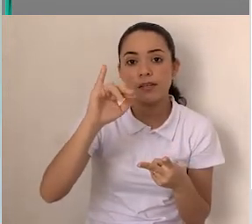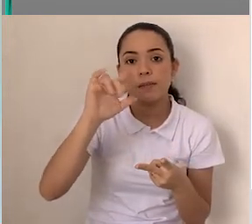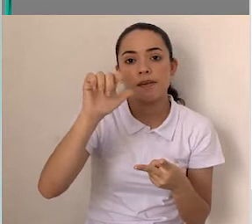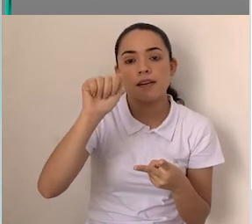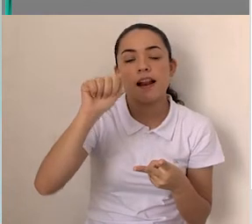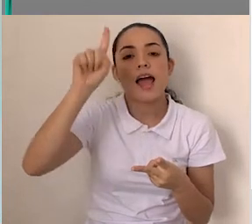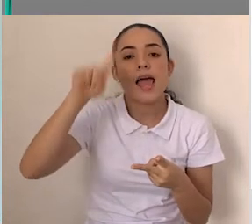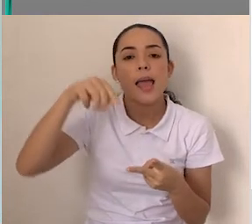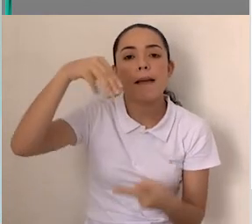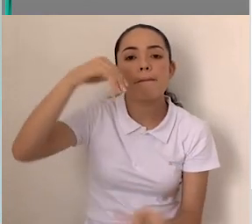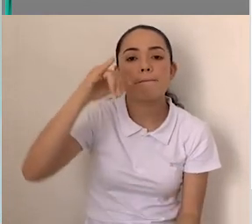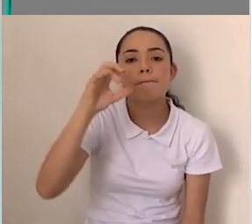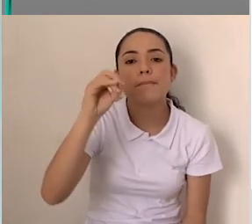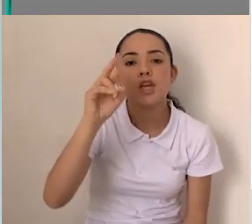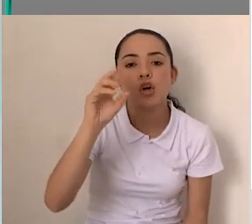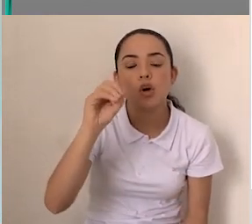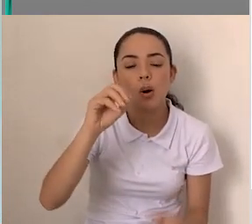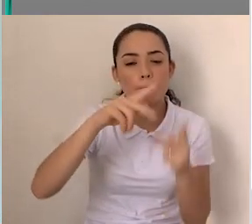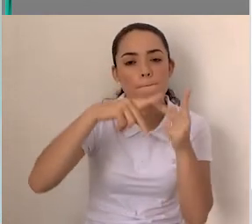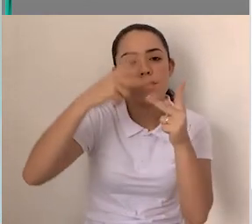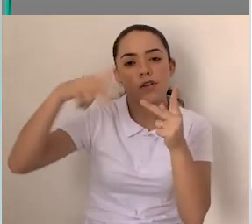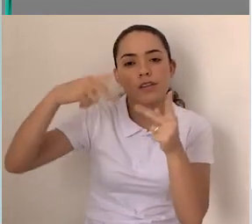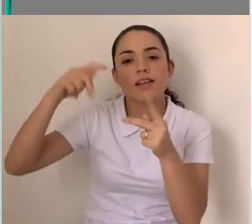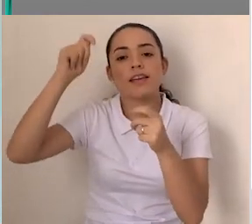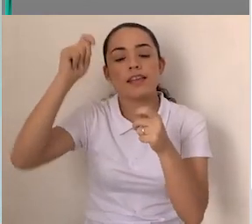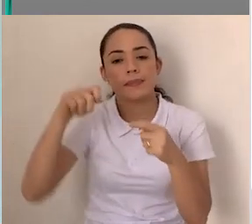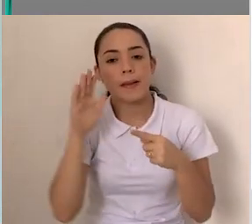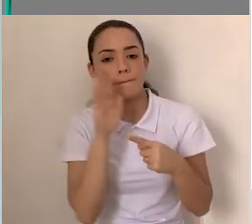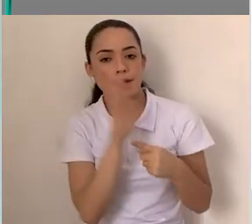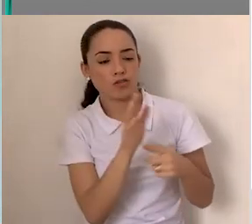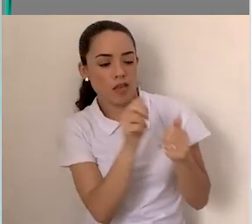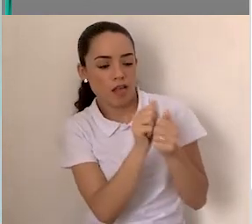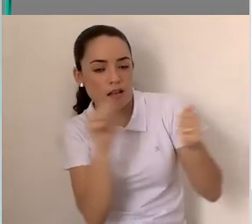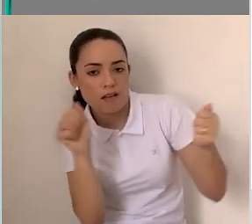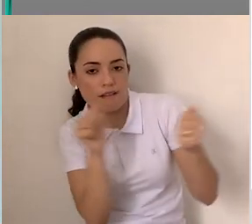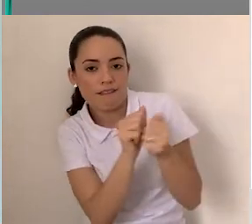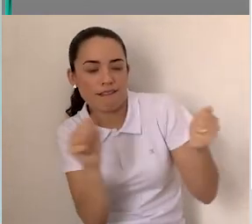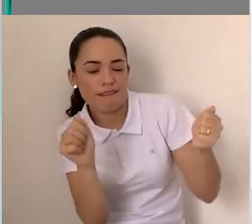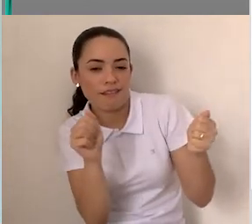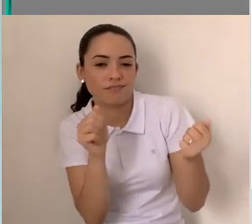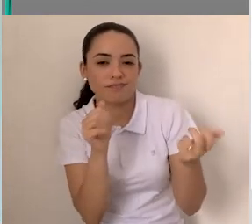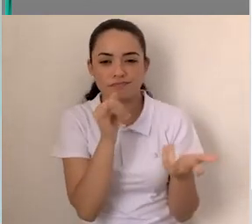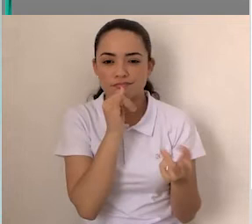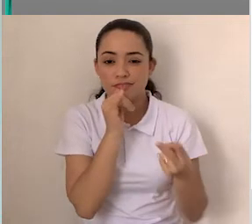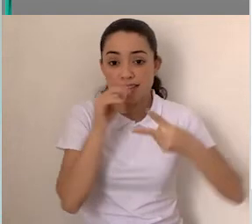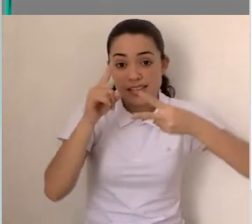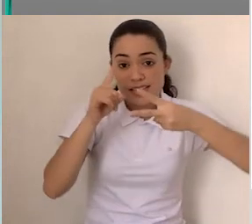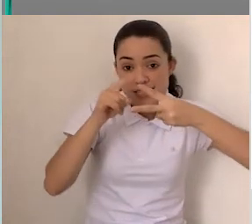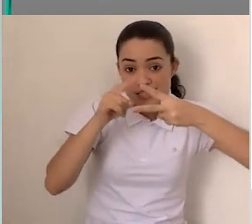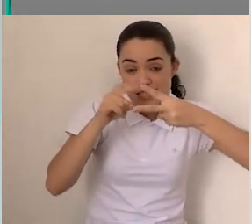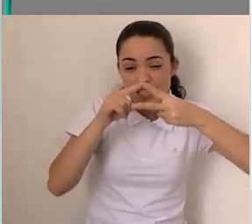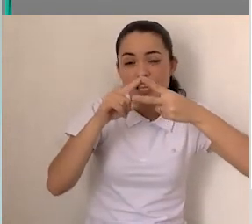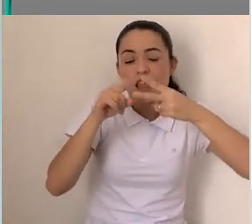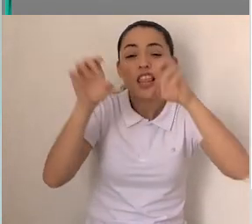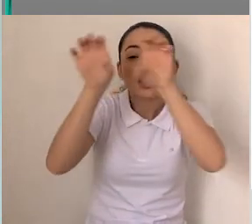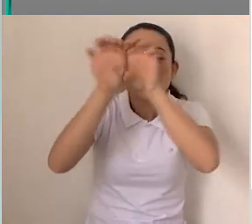amarelada. As fibrilas são glicoproteínas fibrilares capazes de estabilizar a forma da